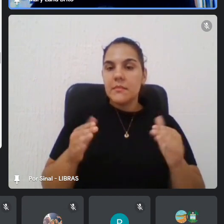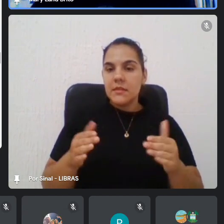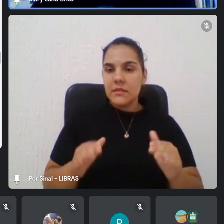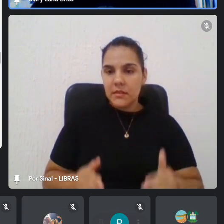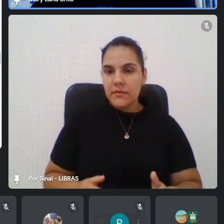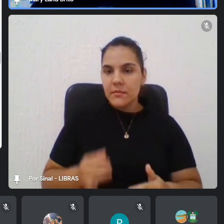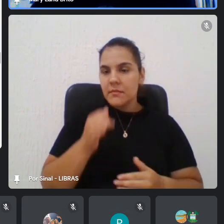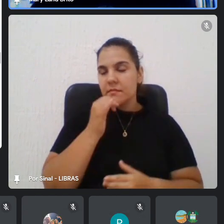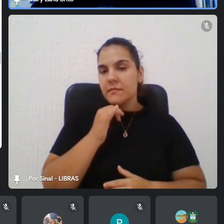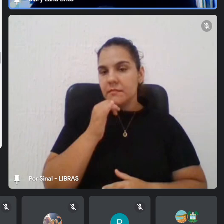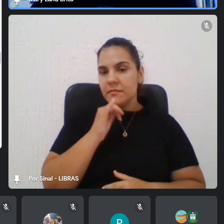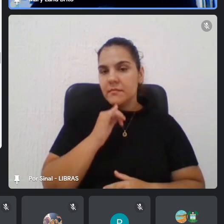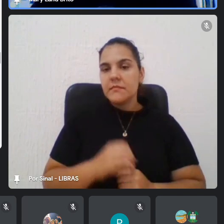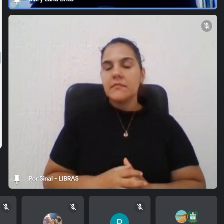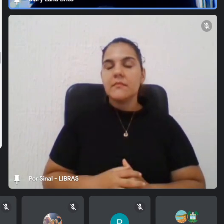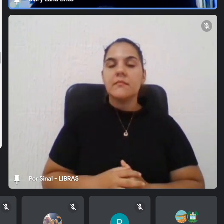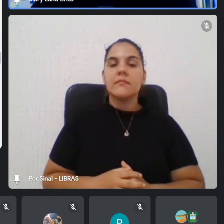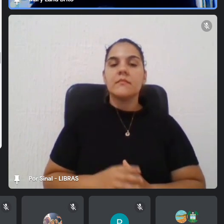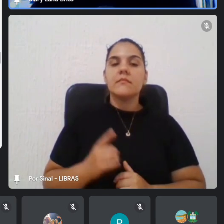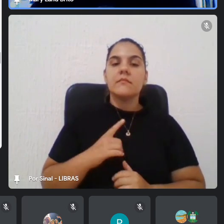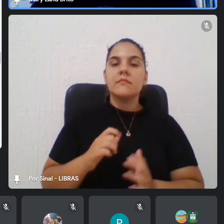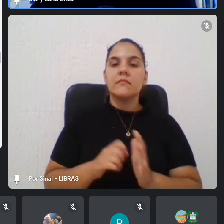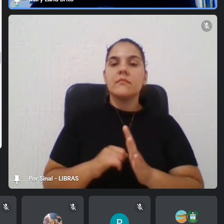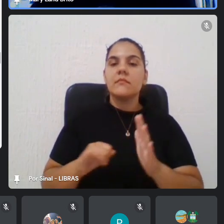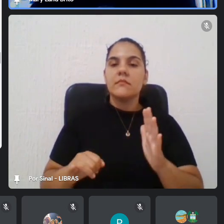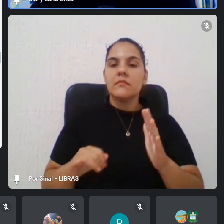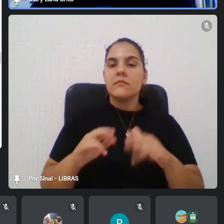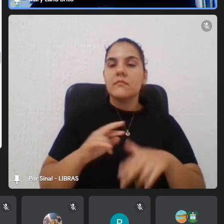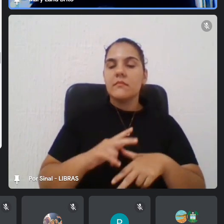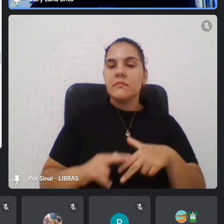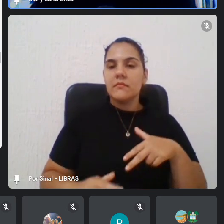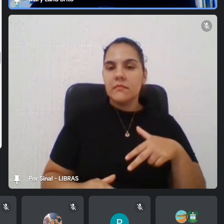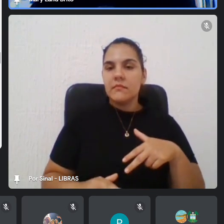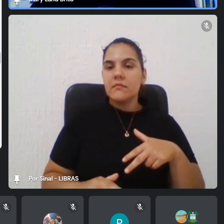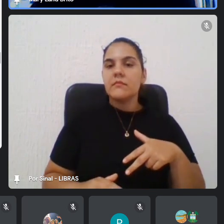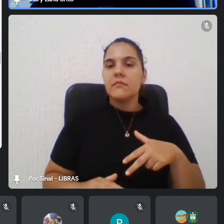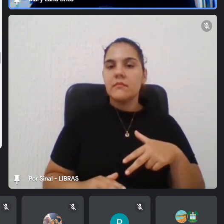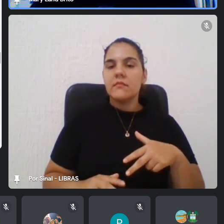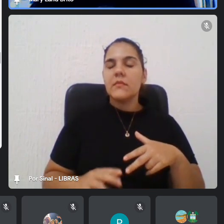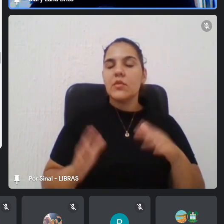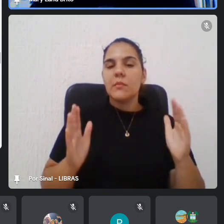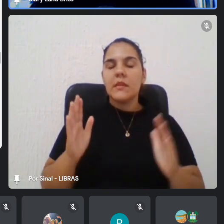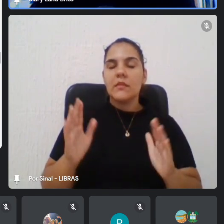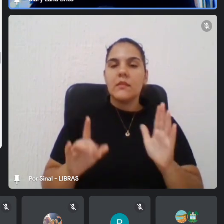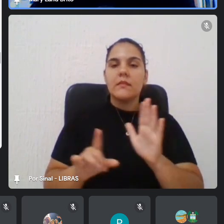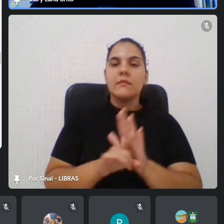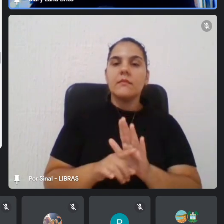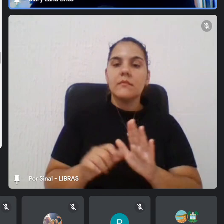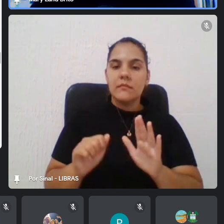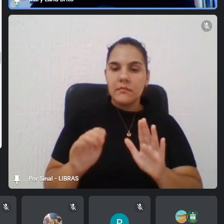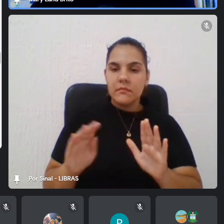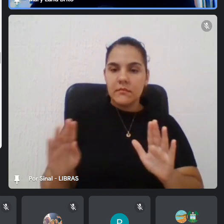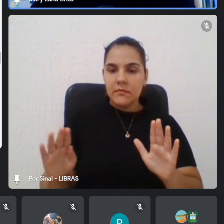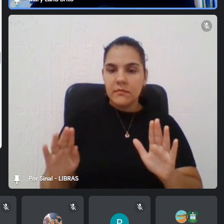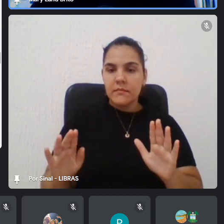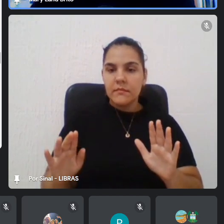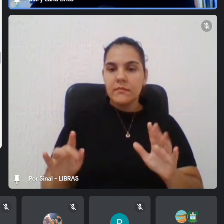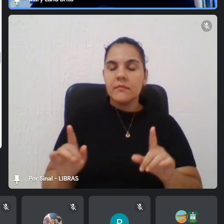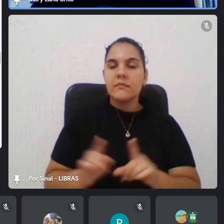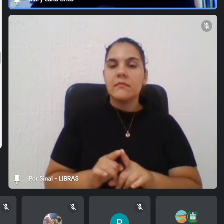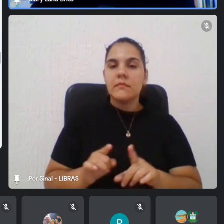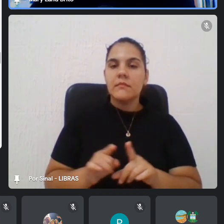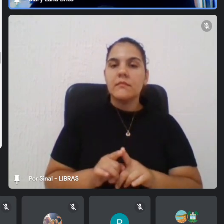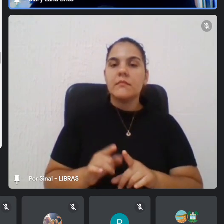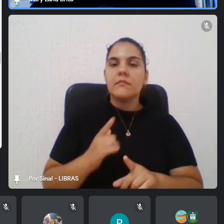como foi o edital da diversidade durante a lei Aldir Blanc, e também uma espécie de argumento de inclusão, uma